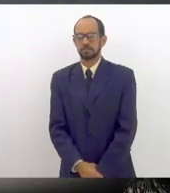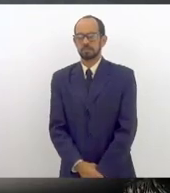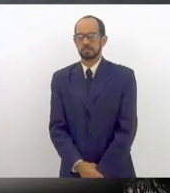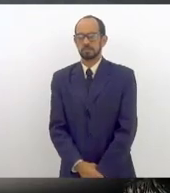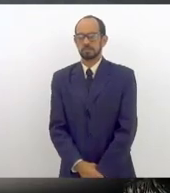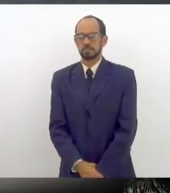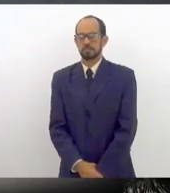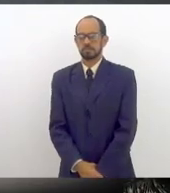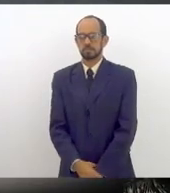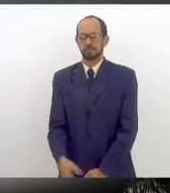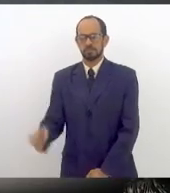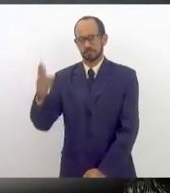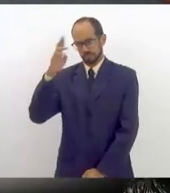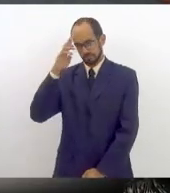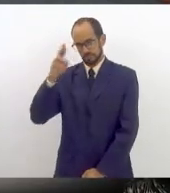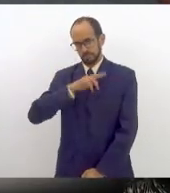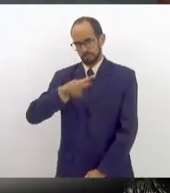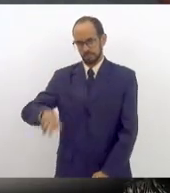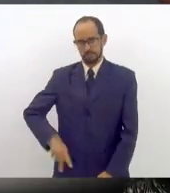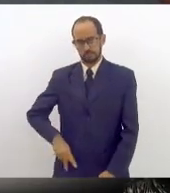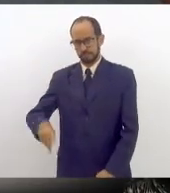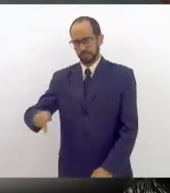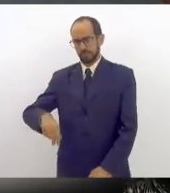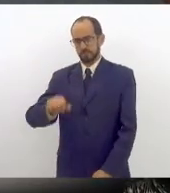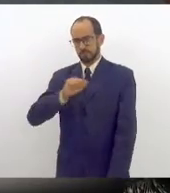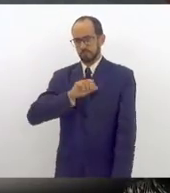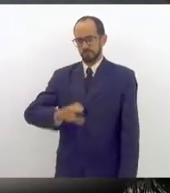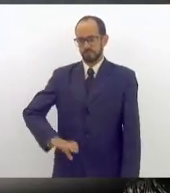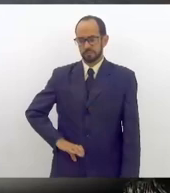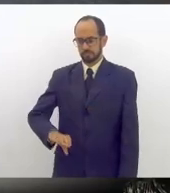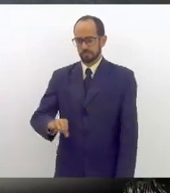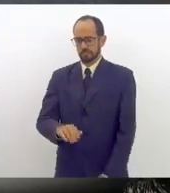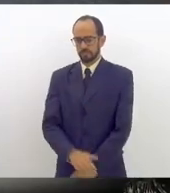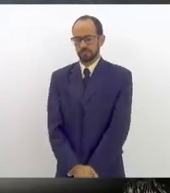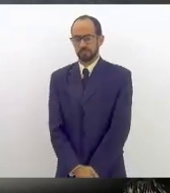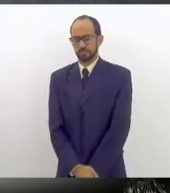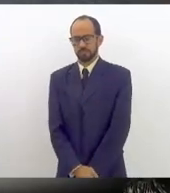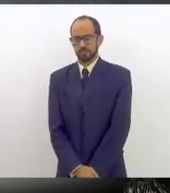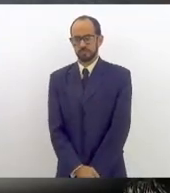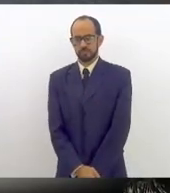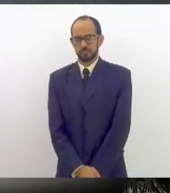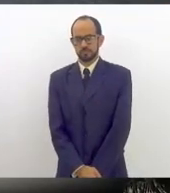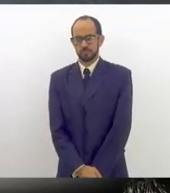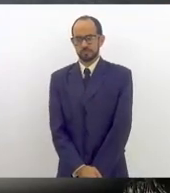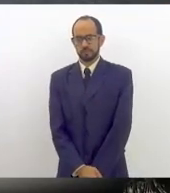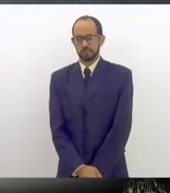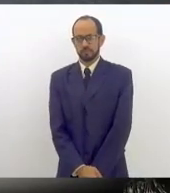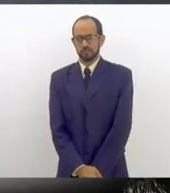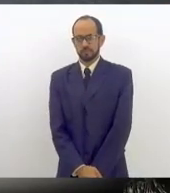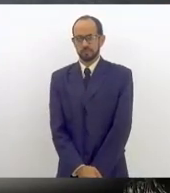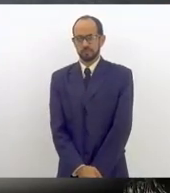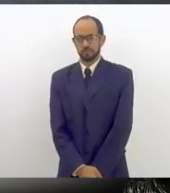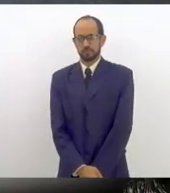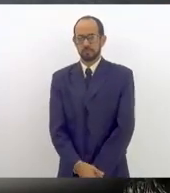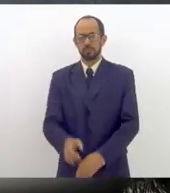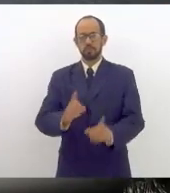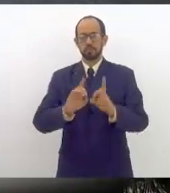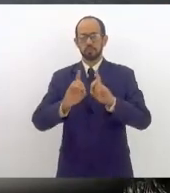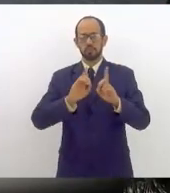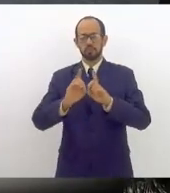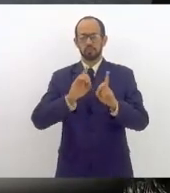Senhor presidente, deputado André Siciliano, vamos discutir o PL